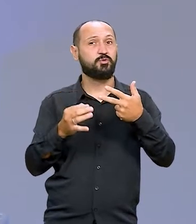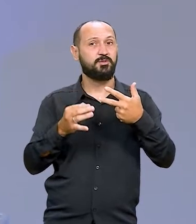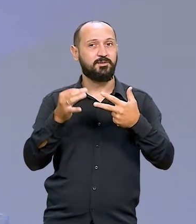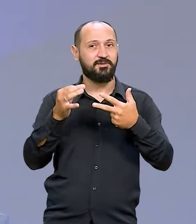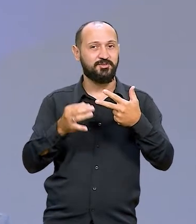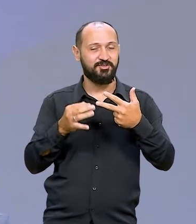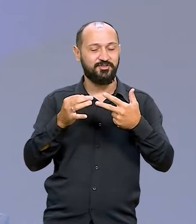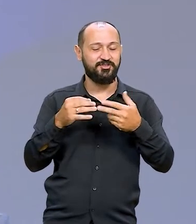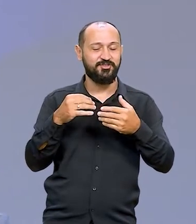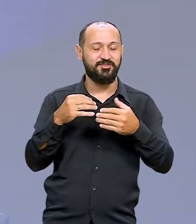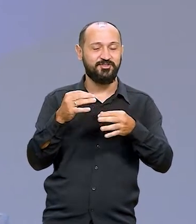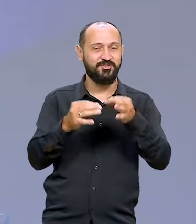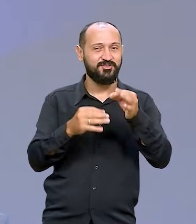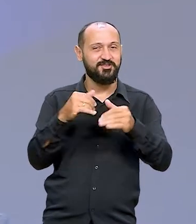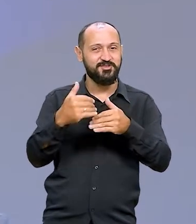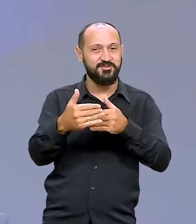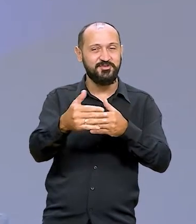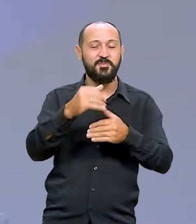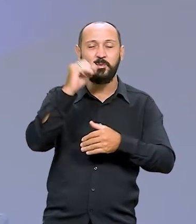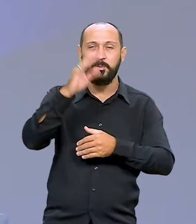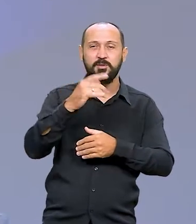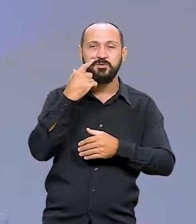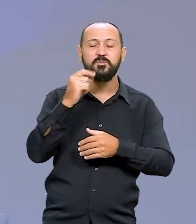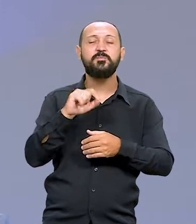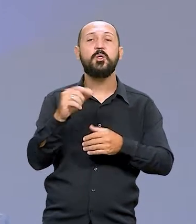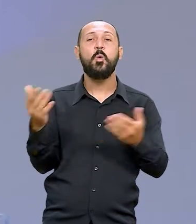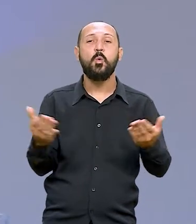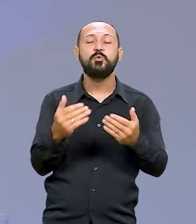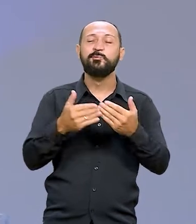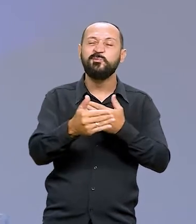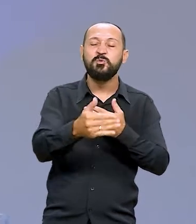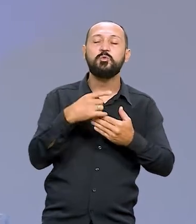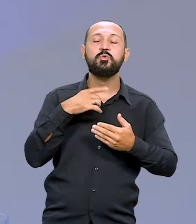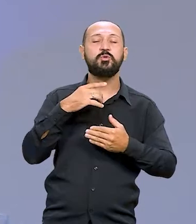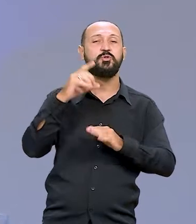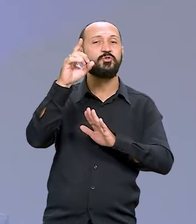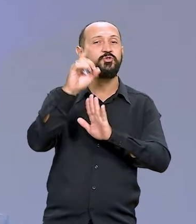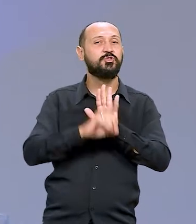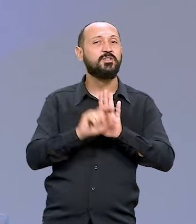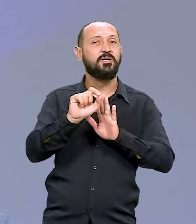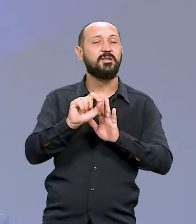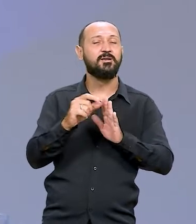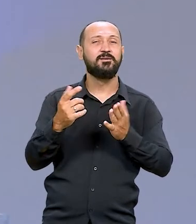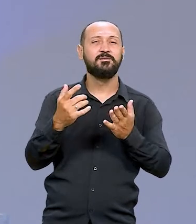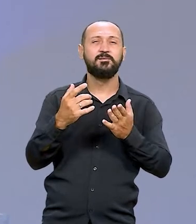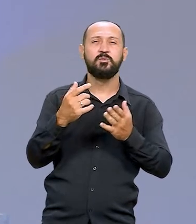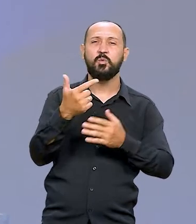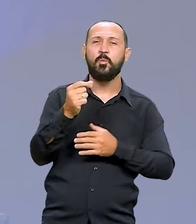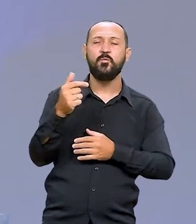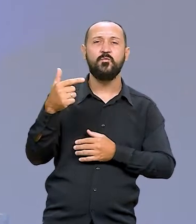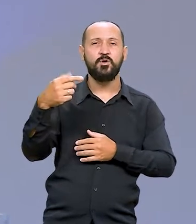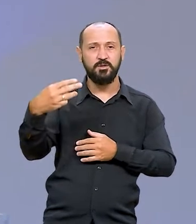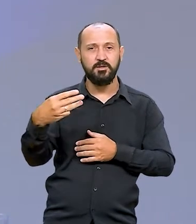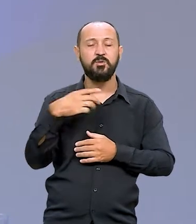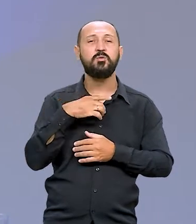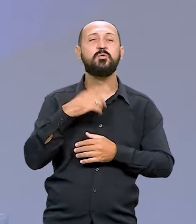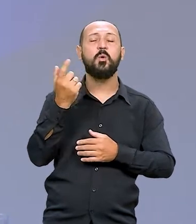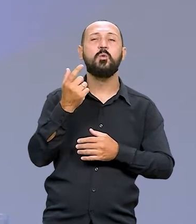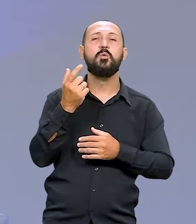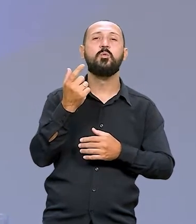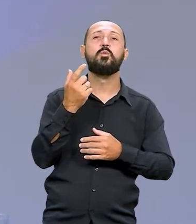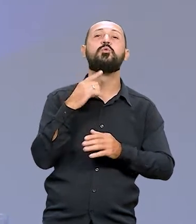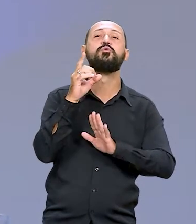do Brasil. E por falar em segmentos do direito, não houve ramo do direito mais movimentado no finalzinho de 2023 do que o